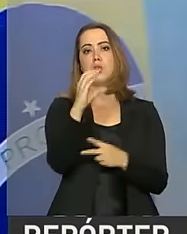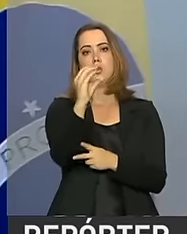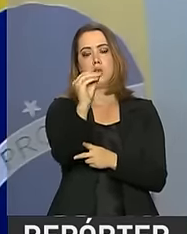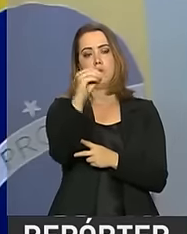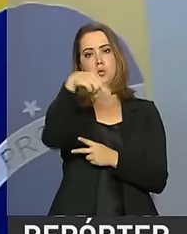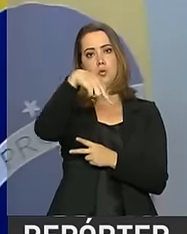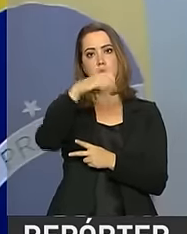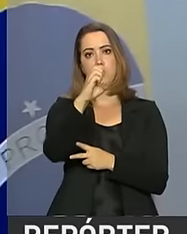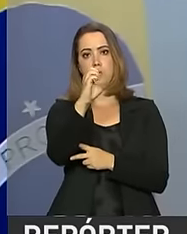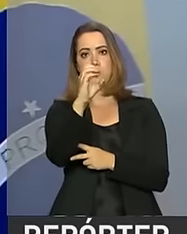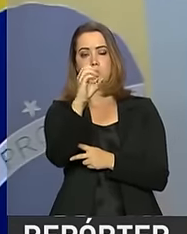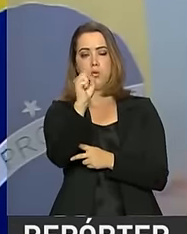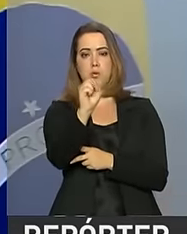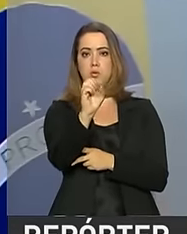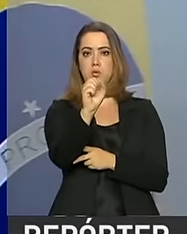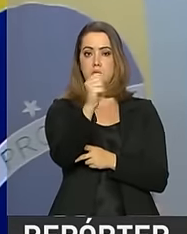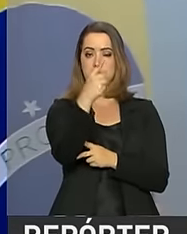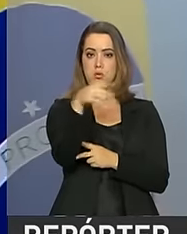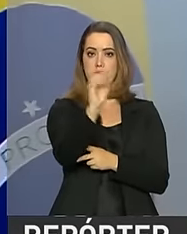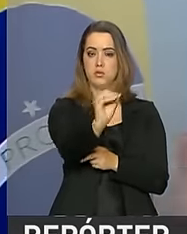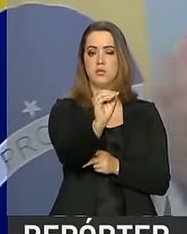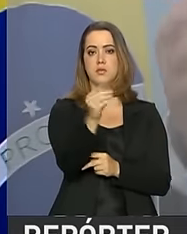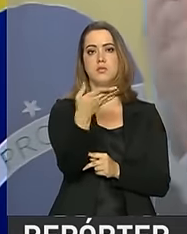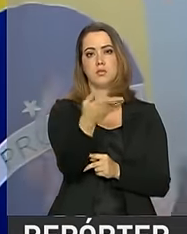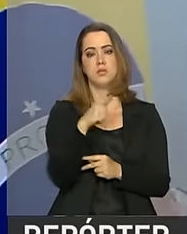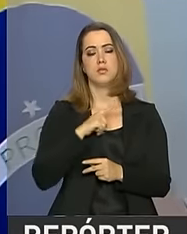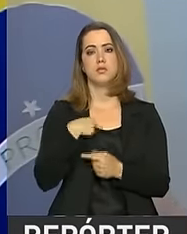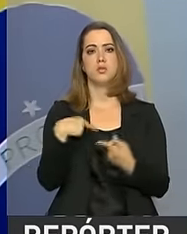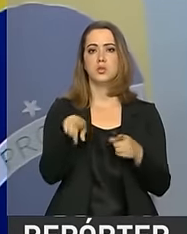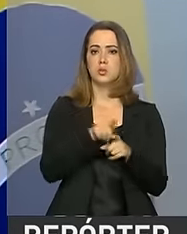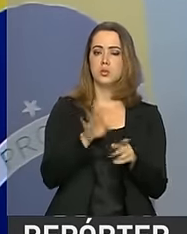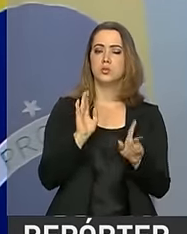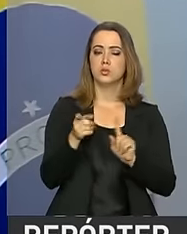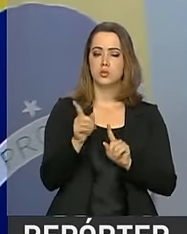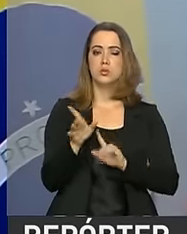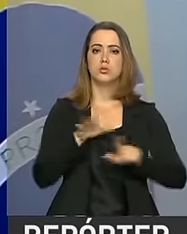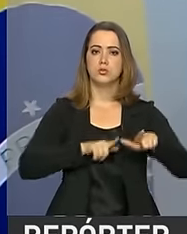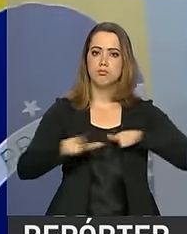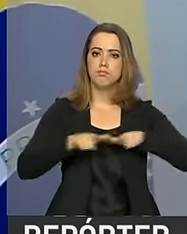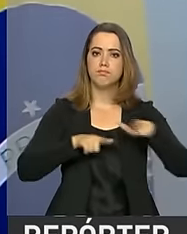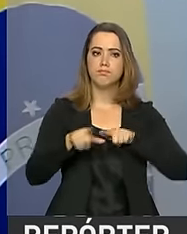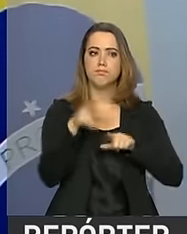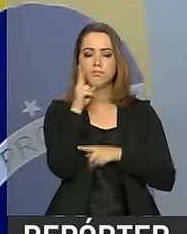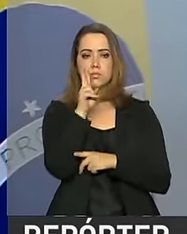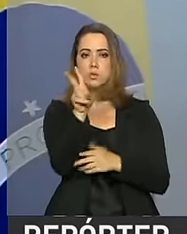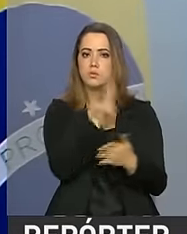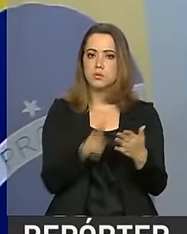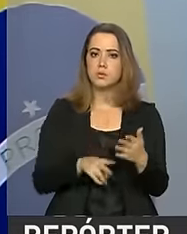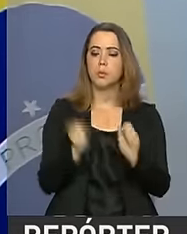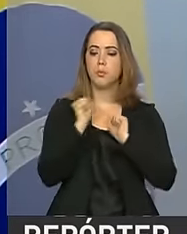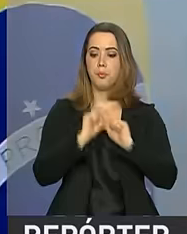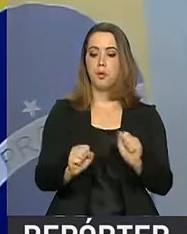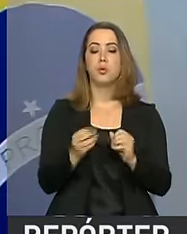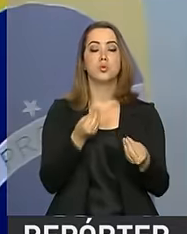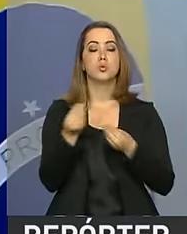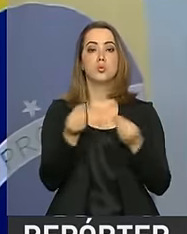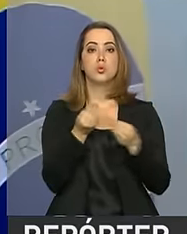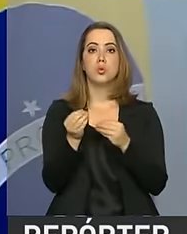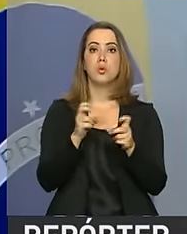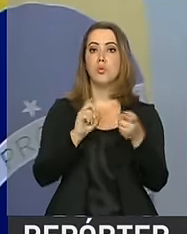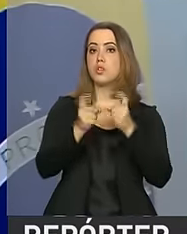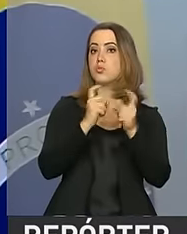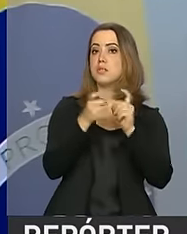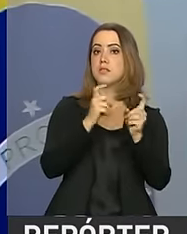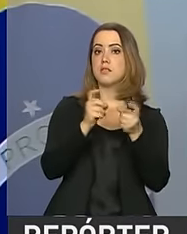criamos um órgão especial para fazer as concessões. O Moreira Franco está cuidando, levantando todas as hipóteses de concessão. E no